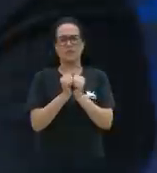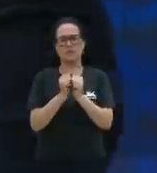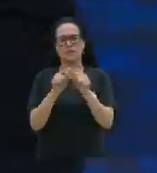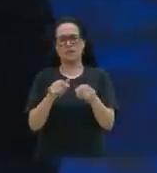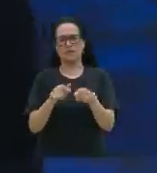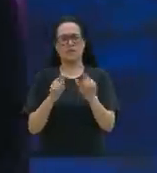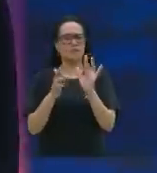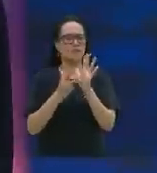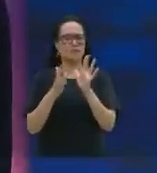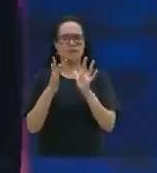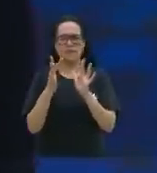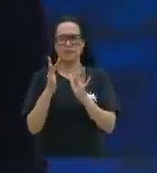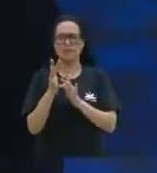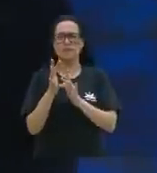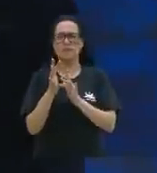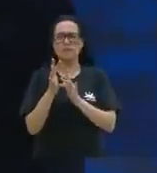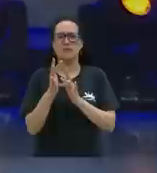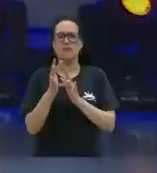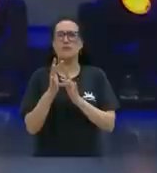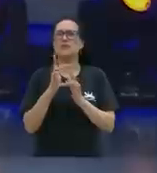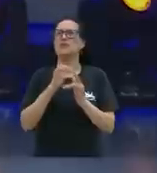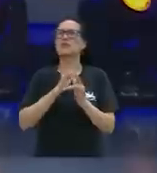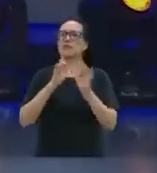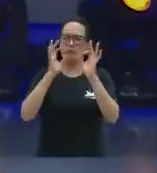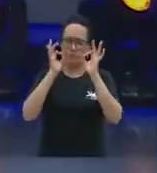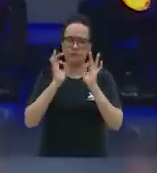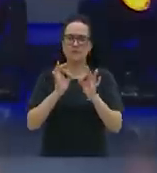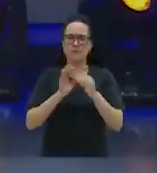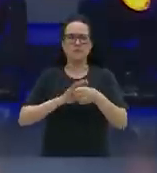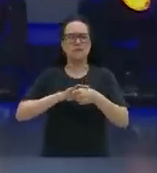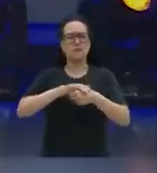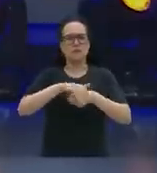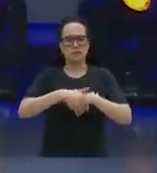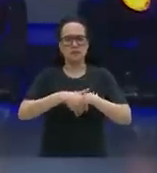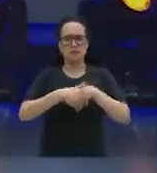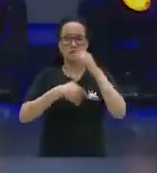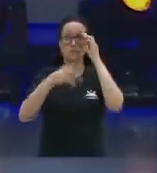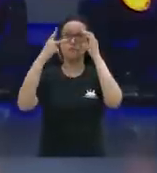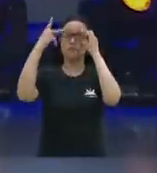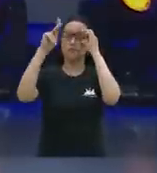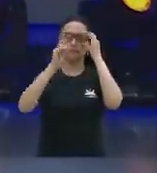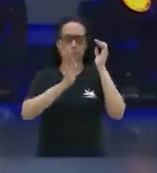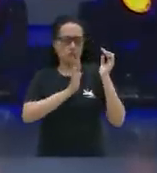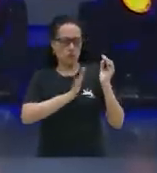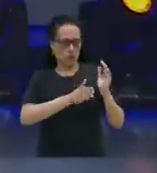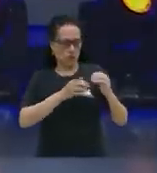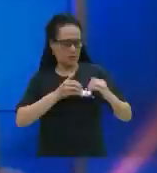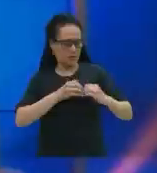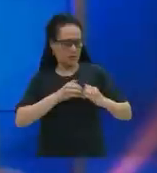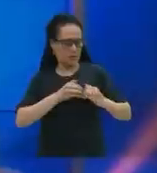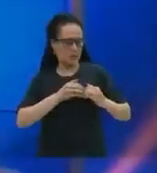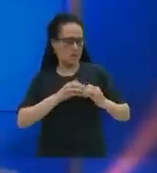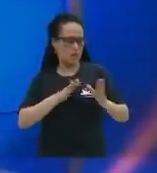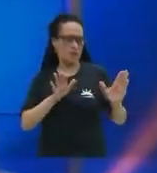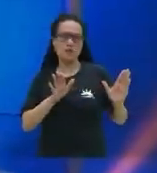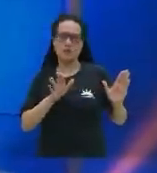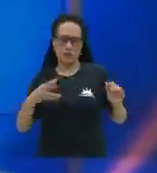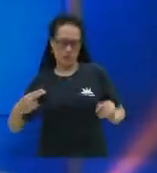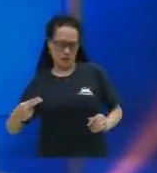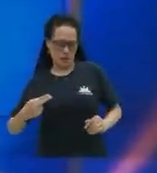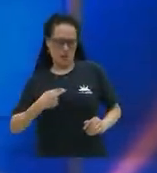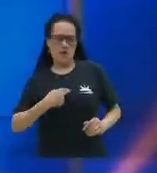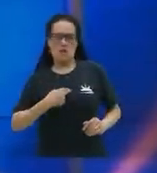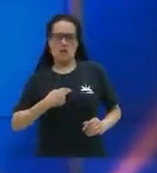Jesus, eu tenho certeza que essa noite, do teu coração aberto, pela lança do